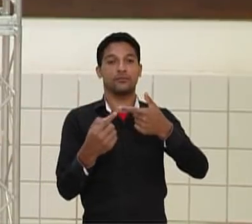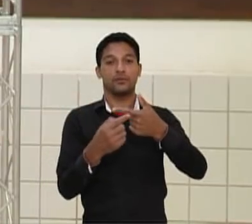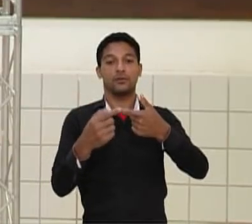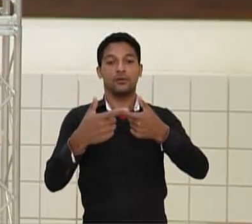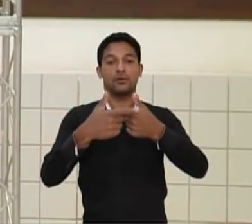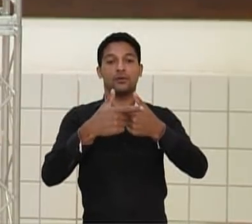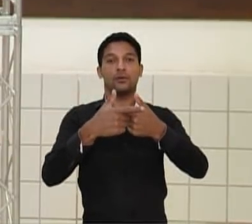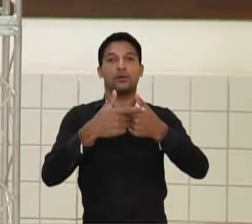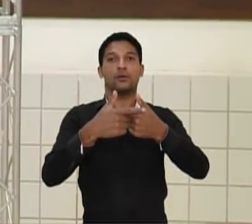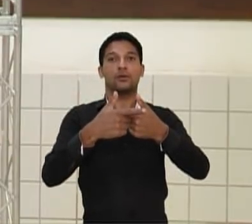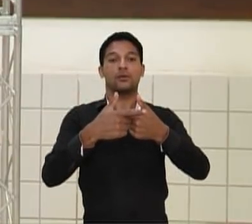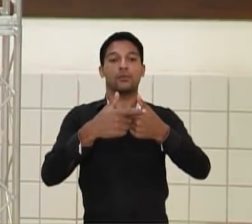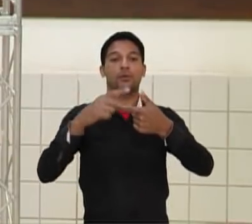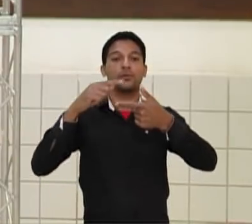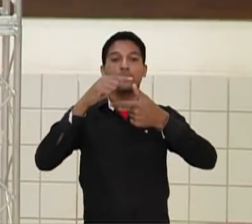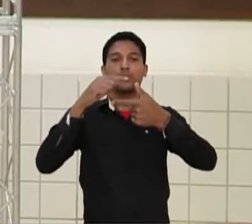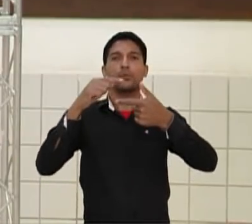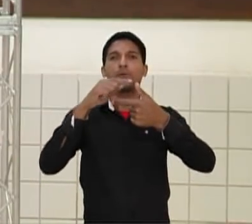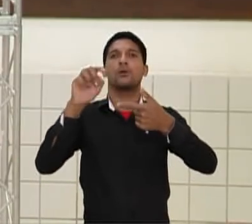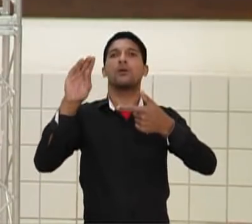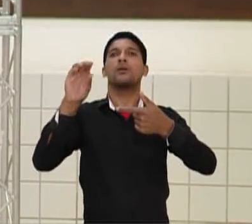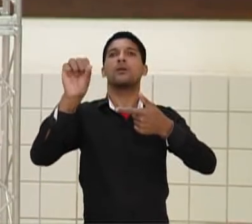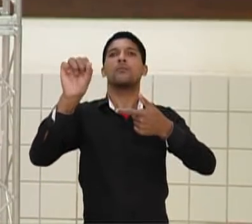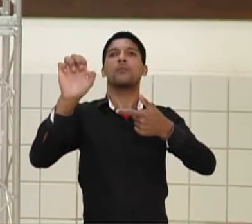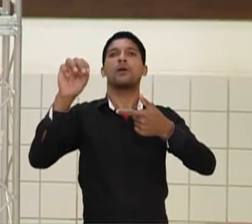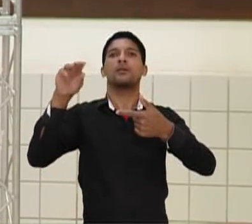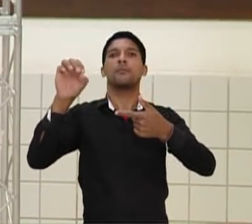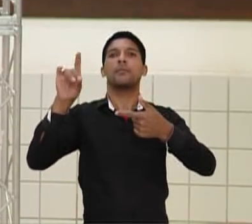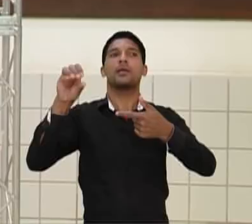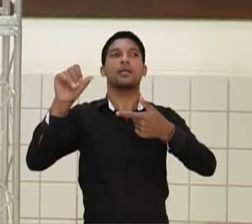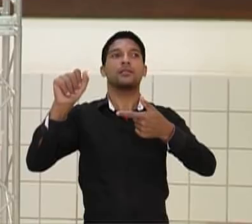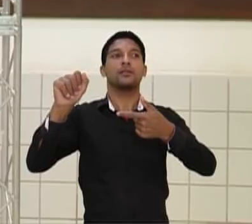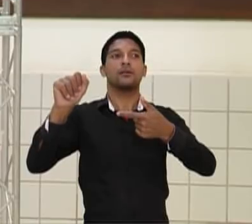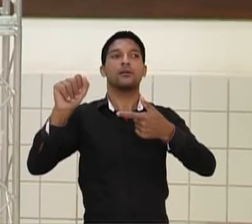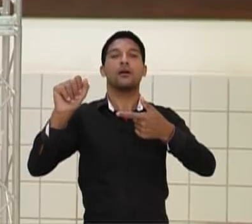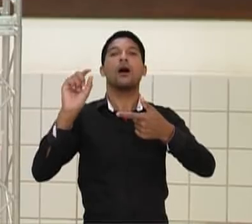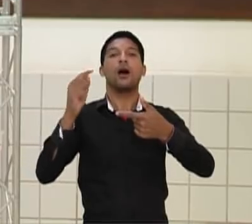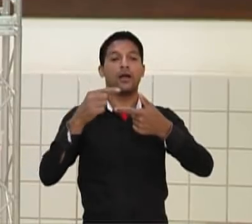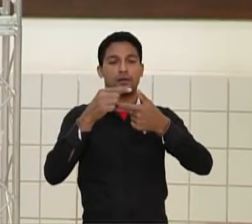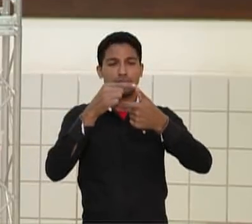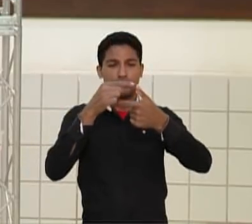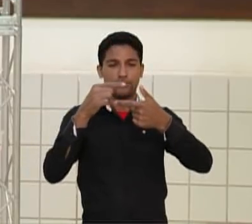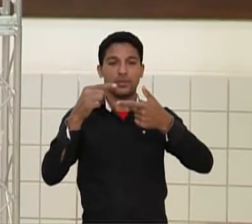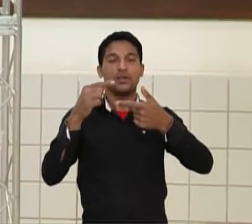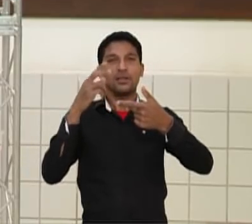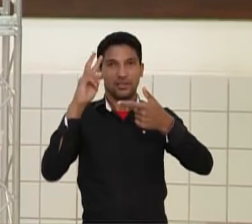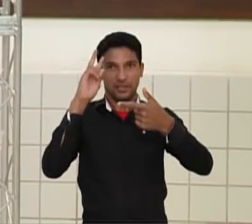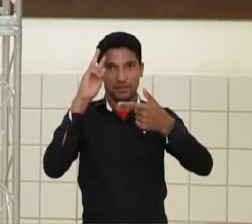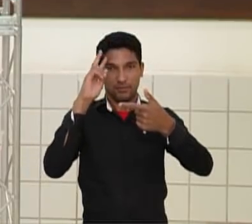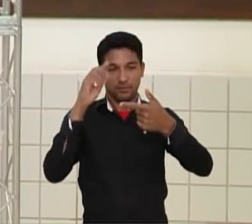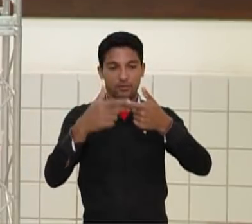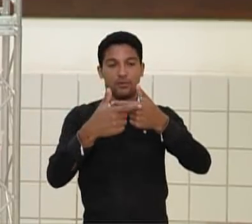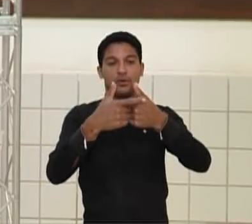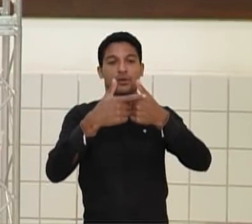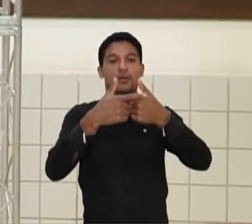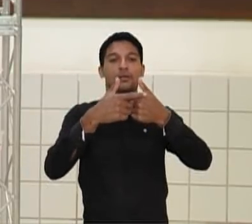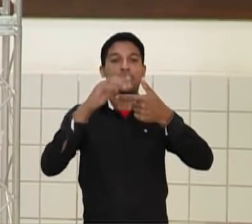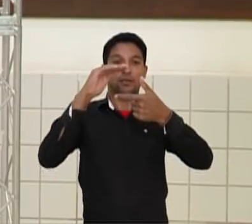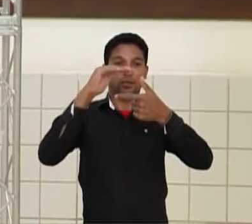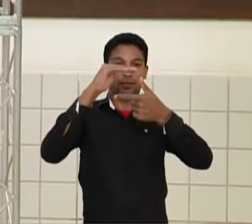média desse trapézio. Lembra o que é base média? A base média é uma reta paralela às duas